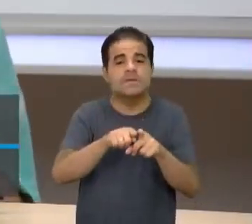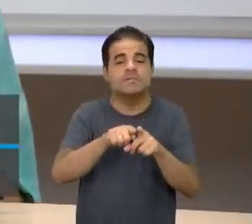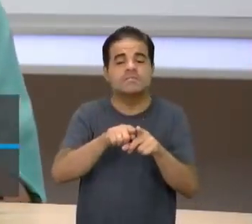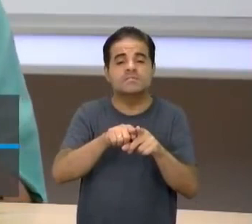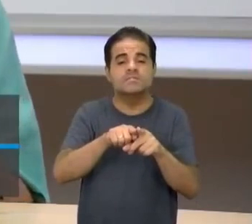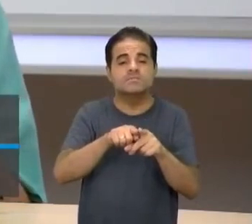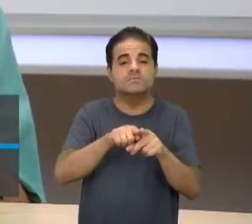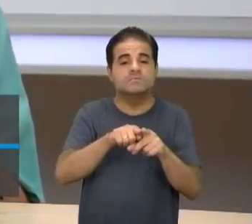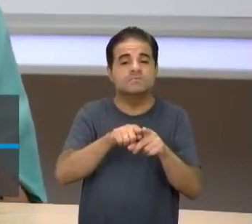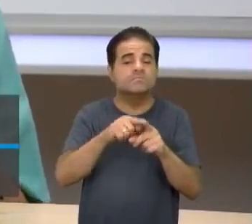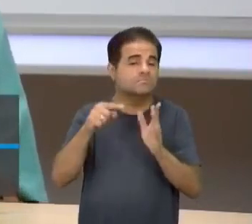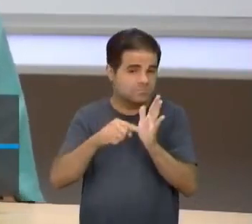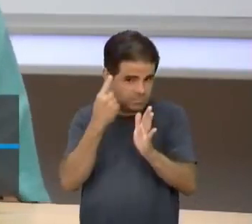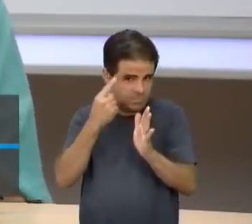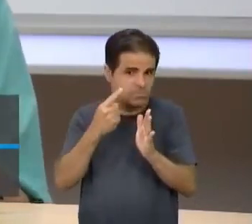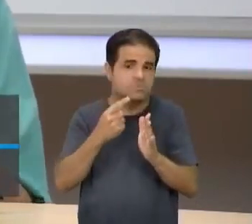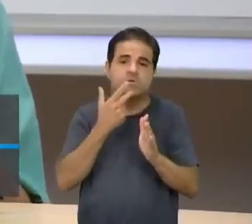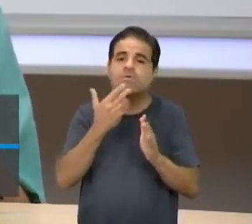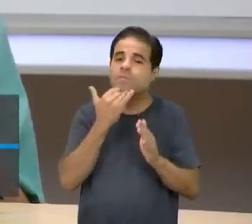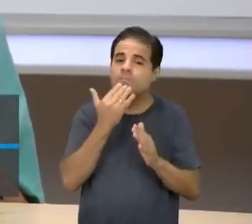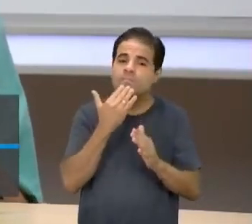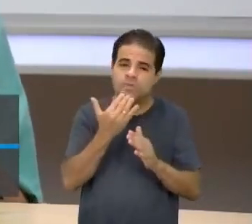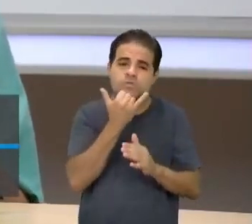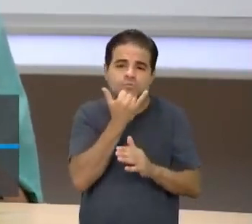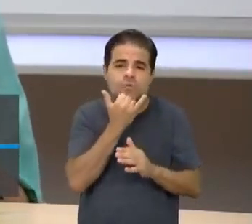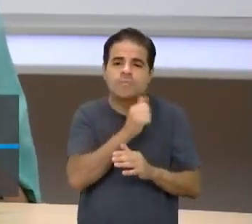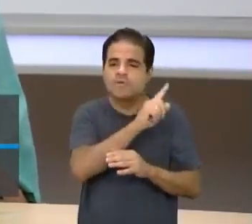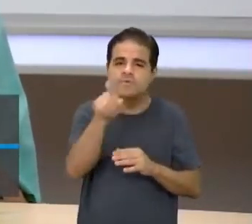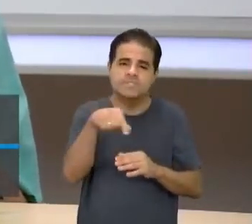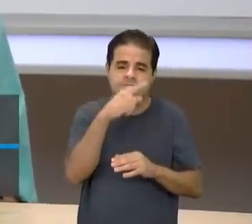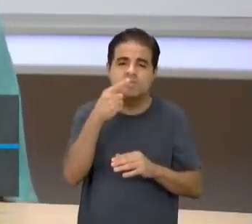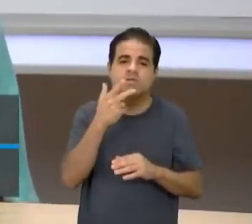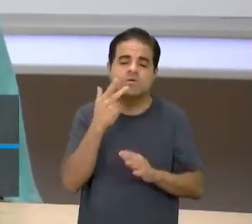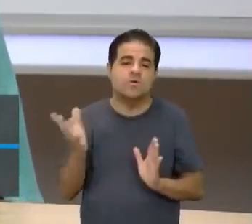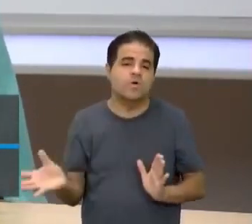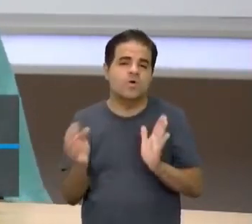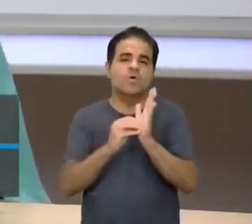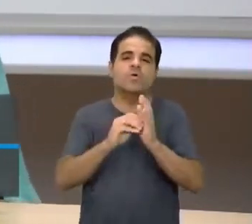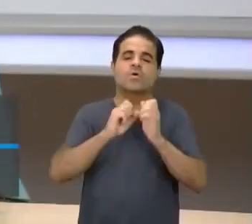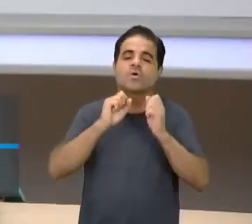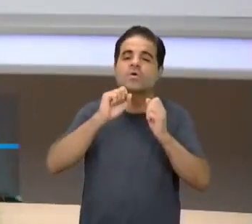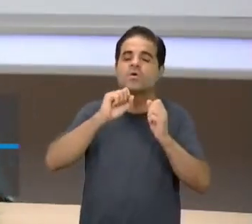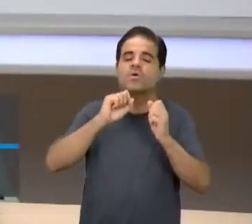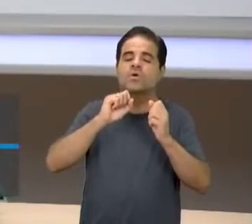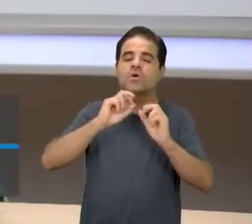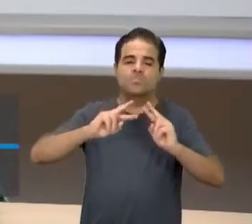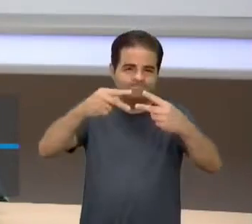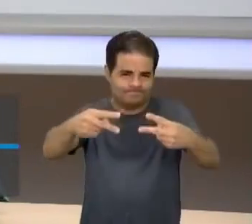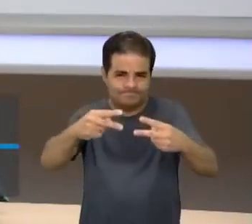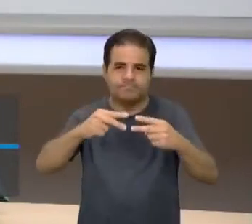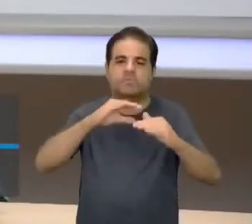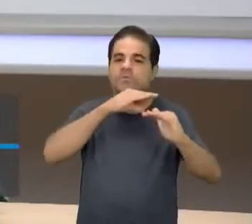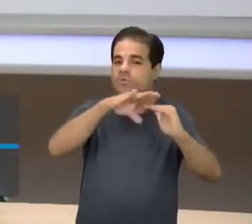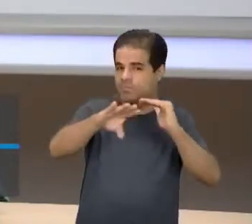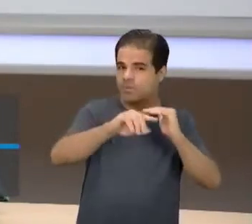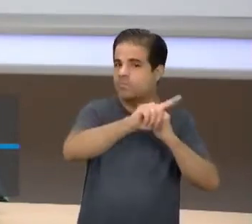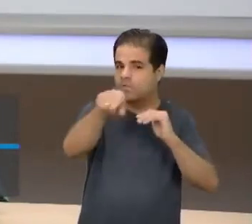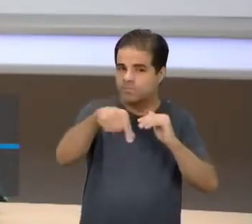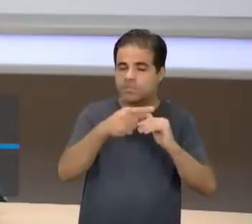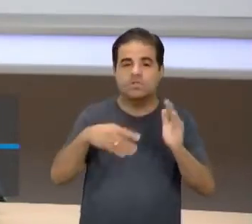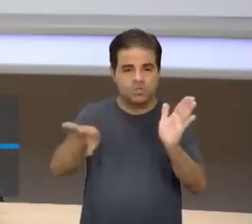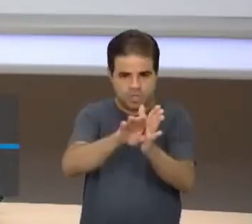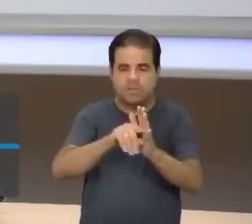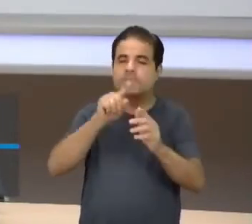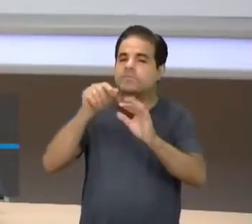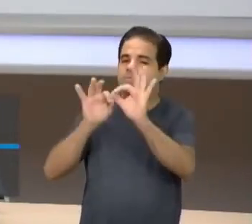que... Primeiro eu queria pedir desculpa para vocês, a gente acabou colocando só o link na tela, por isso que não mandou para vocês. Mas a